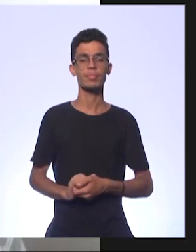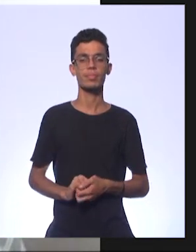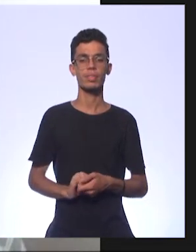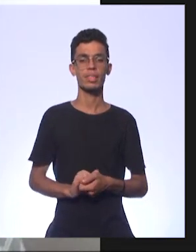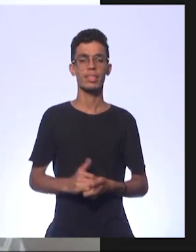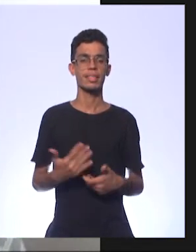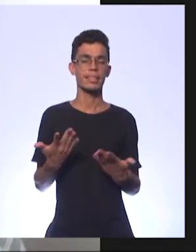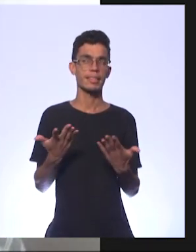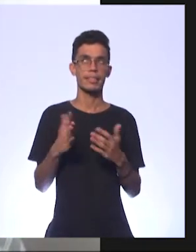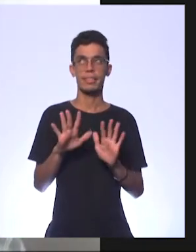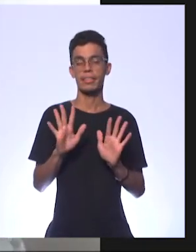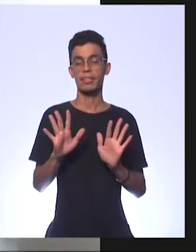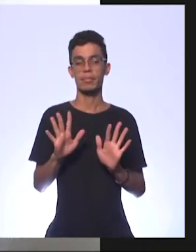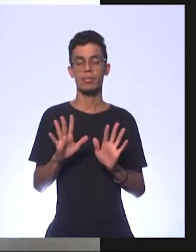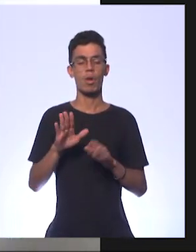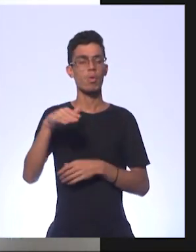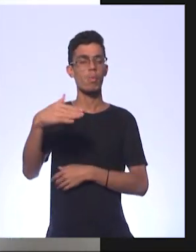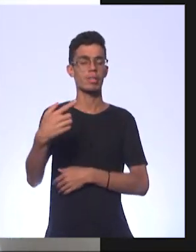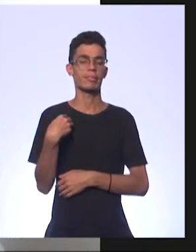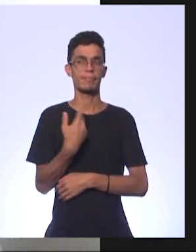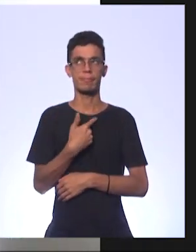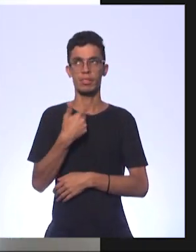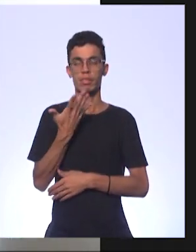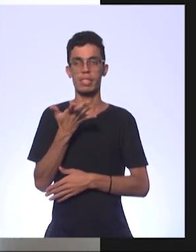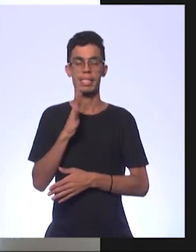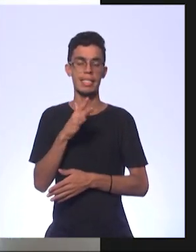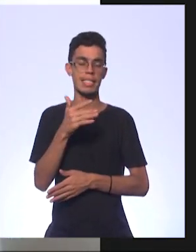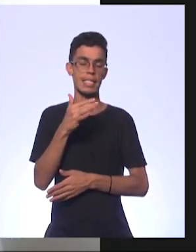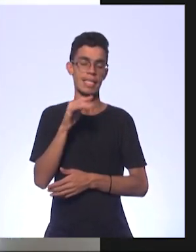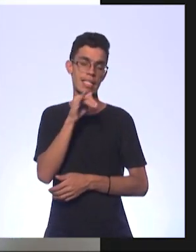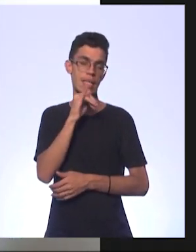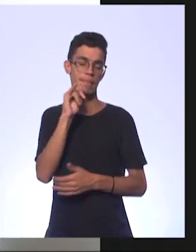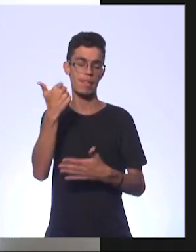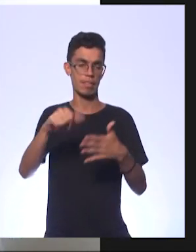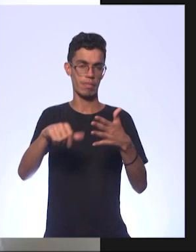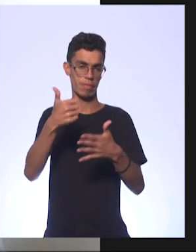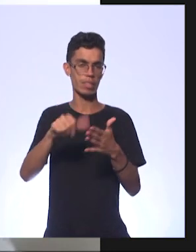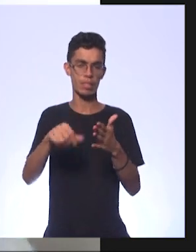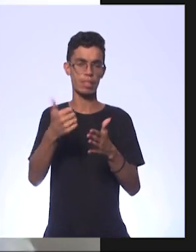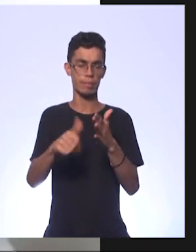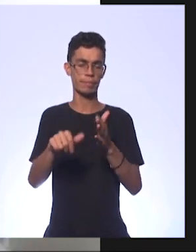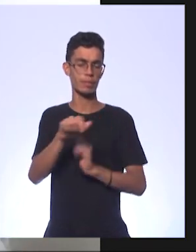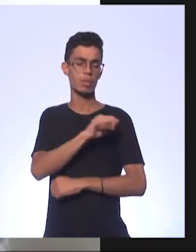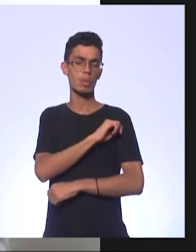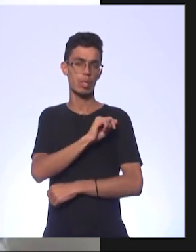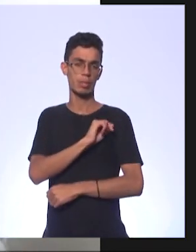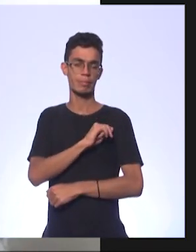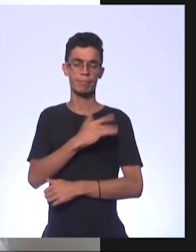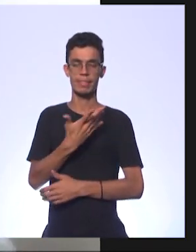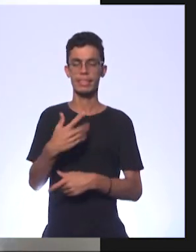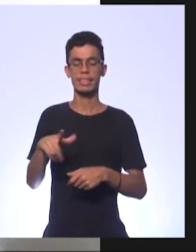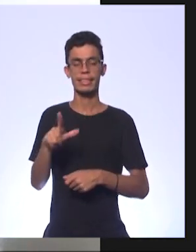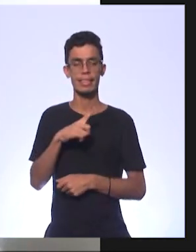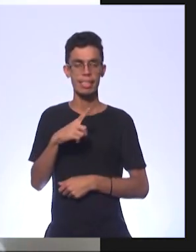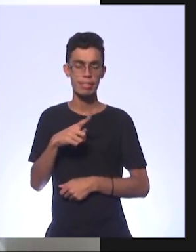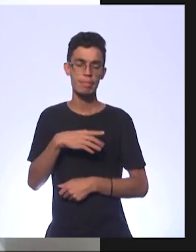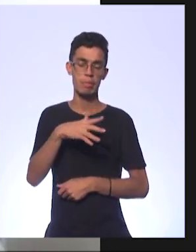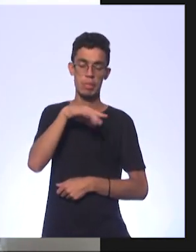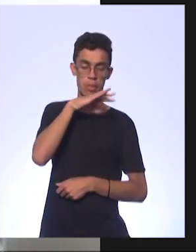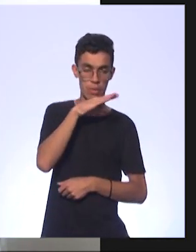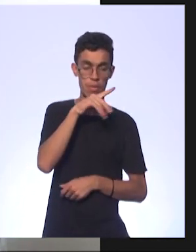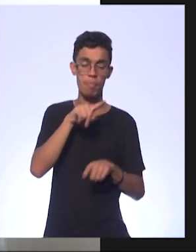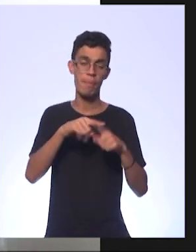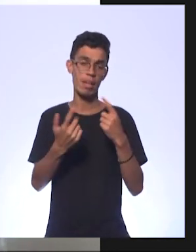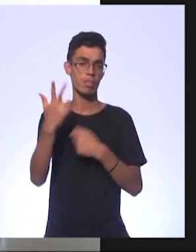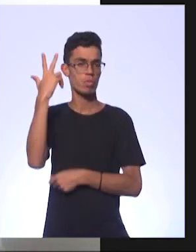Deixa eu pegar desse jeito. Quando a gente dá nota, a nota é muito restrita. E tem uma coisa horrível, mas que é muito comum,